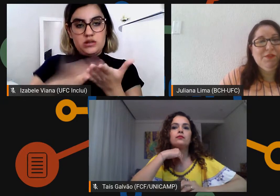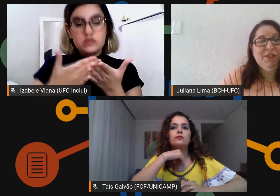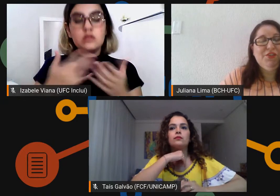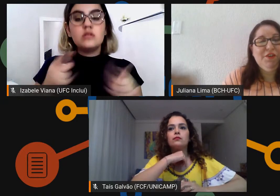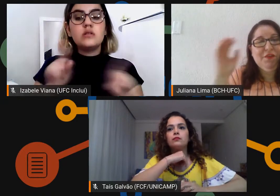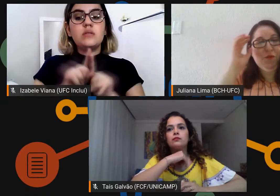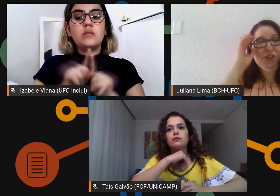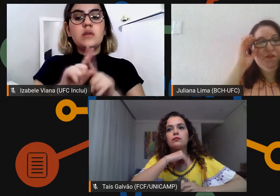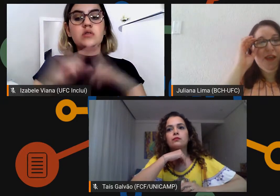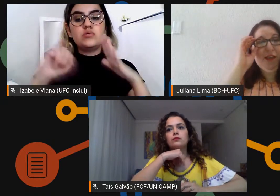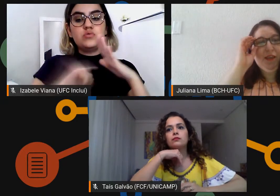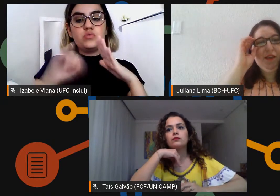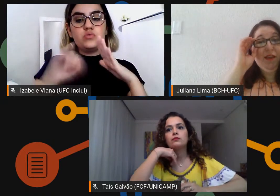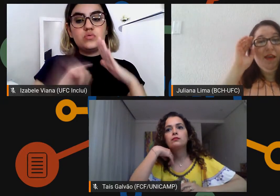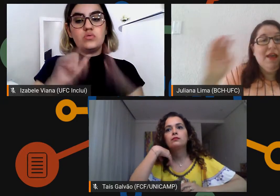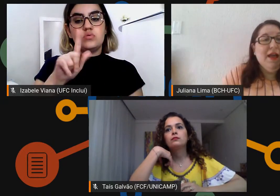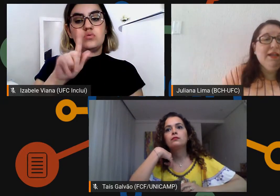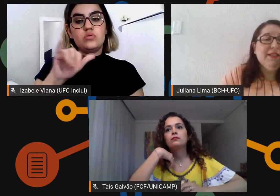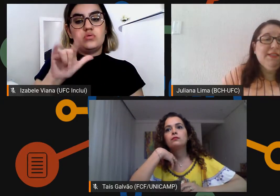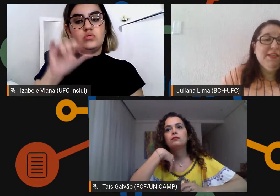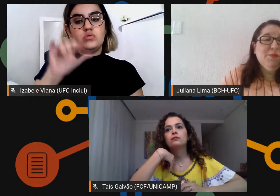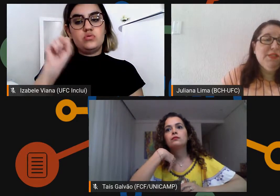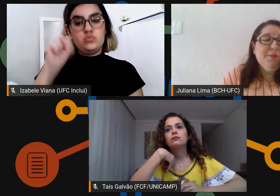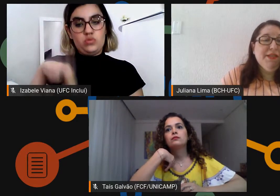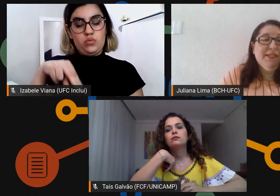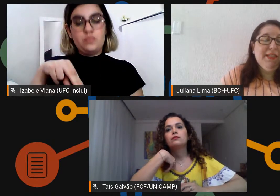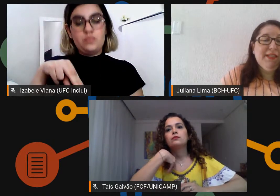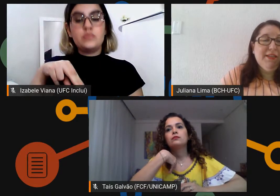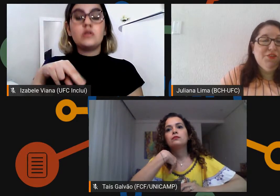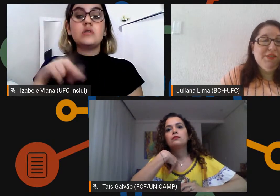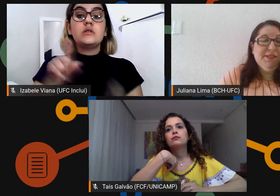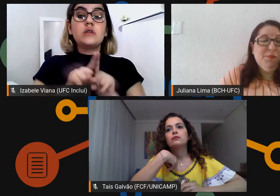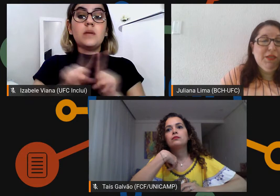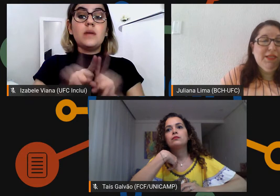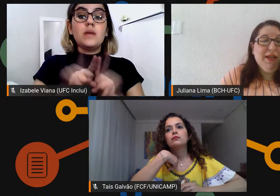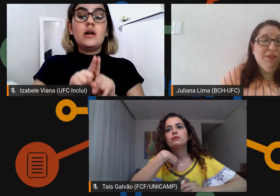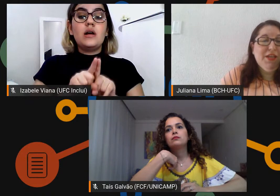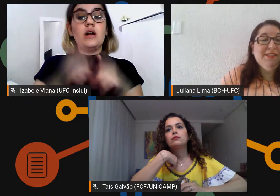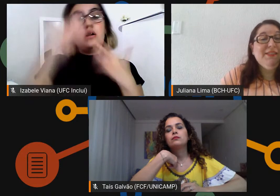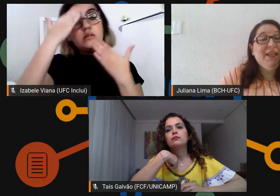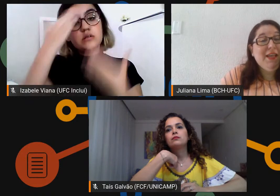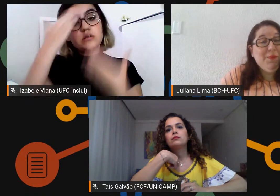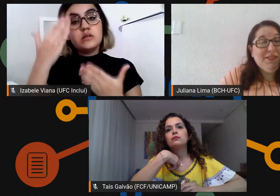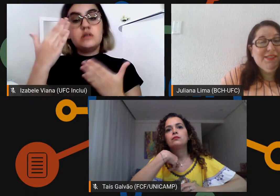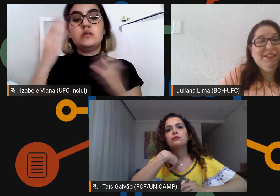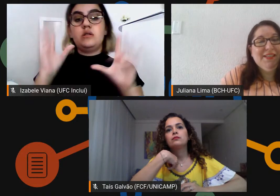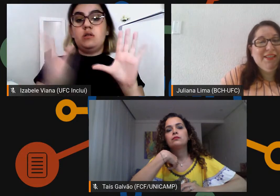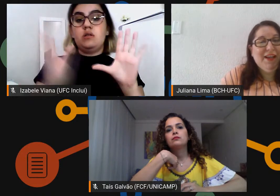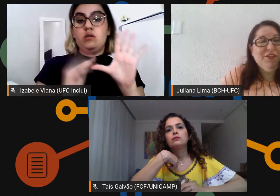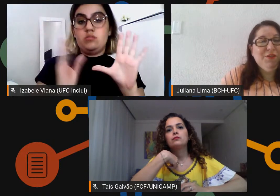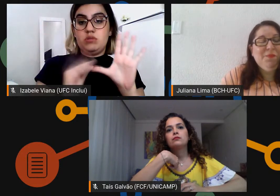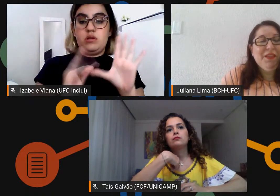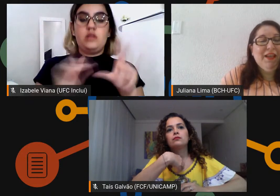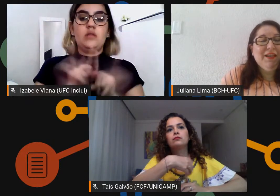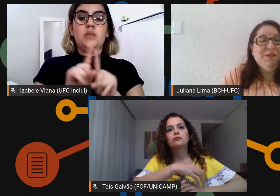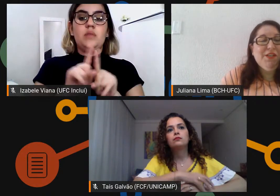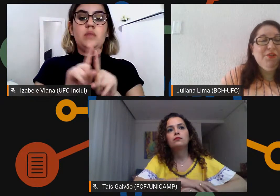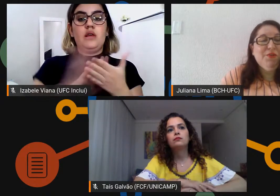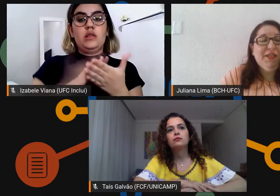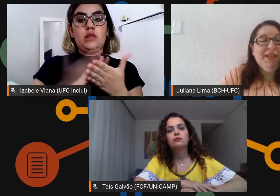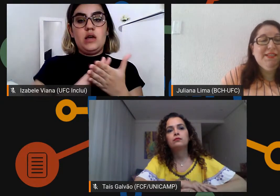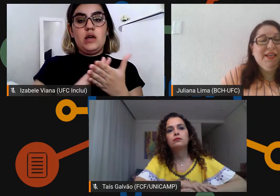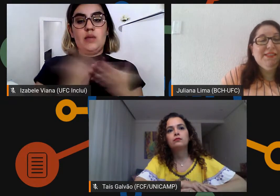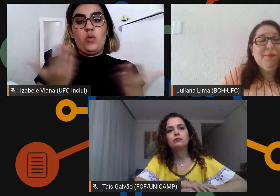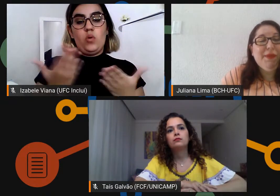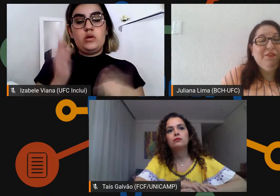de Educação Científica, o IGVEC. Agradecemos também à Secretaria de Acessibilidade e às intérpretes desta tarde, a